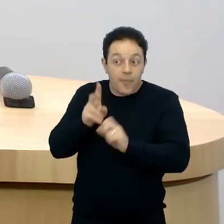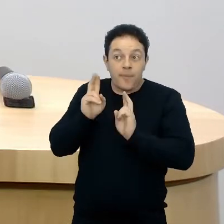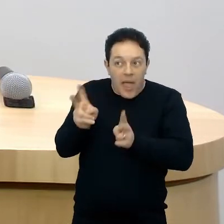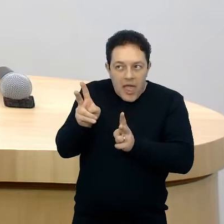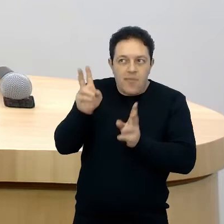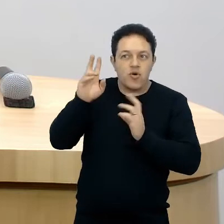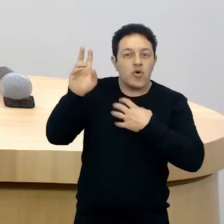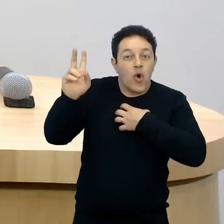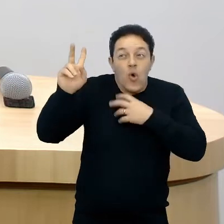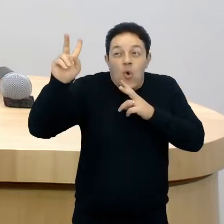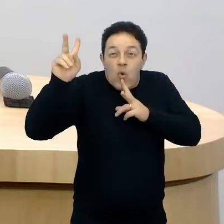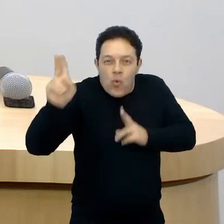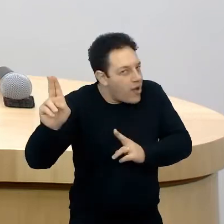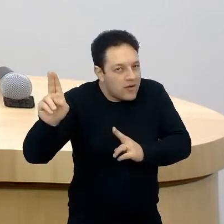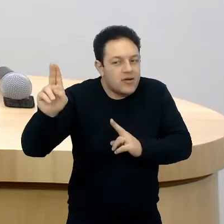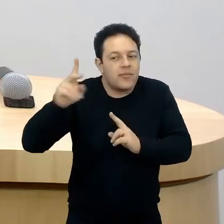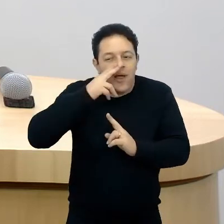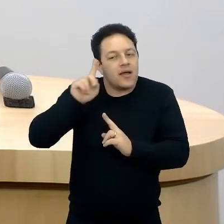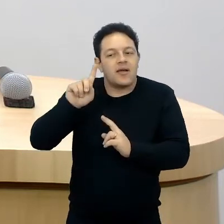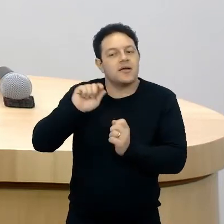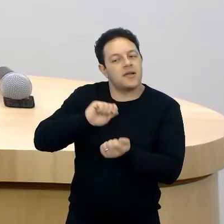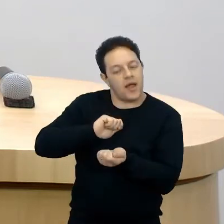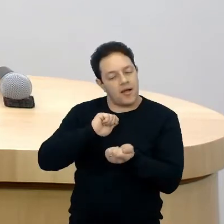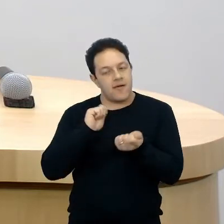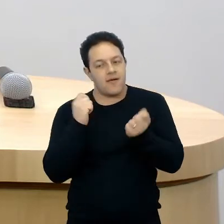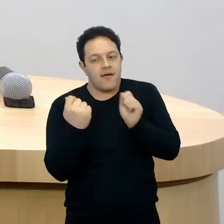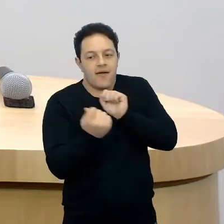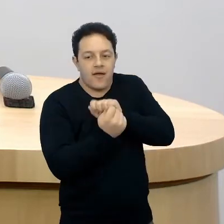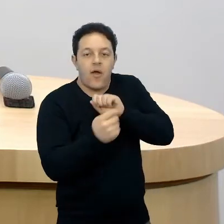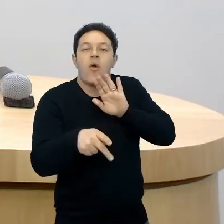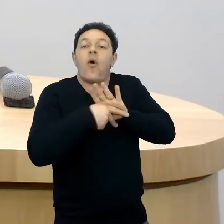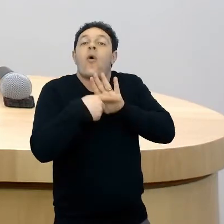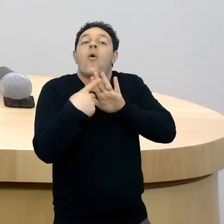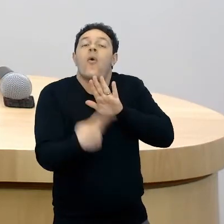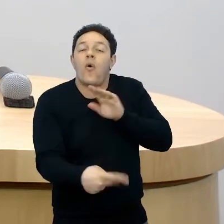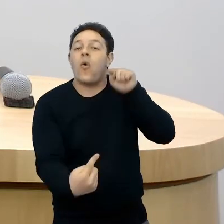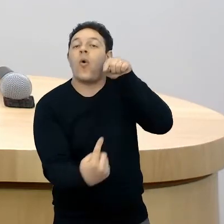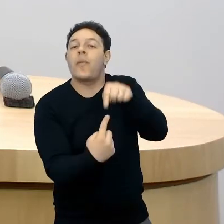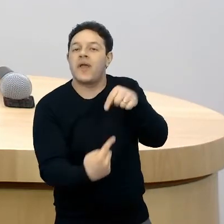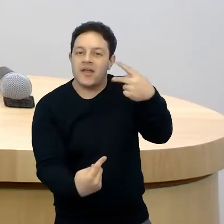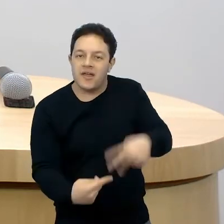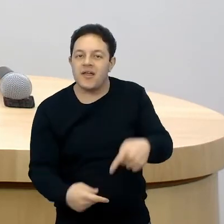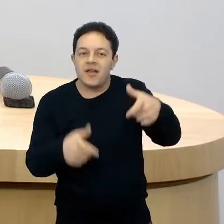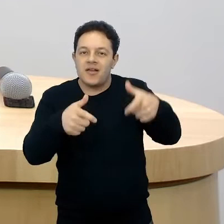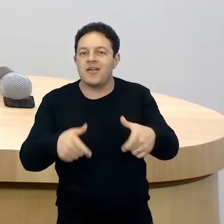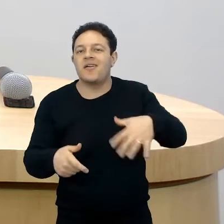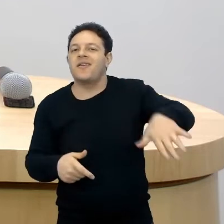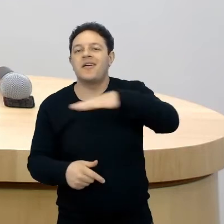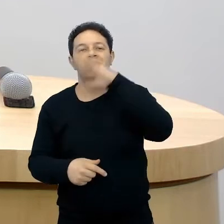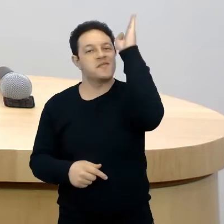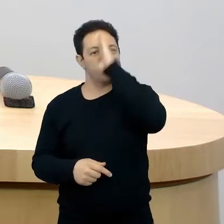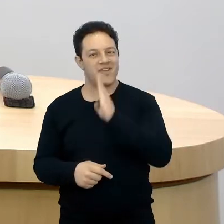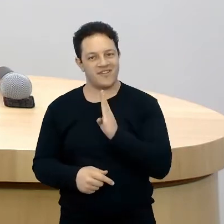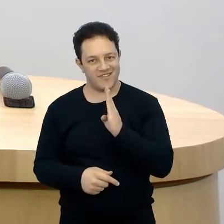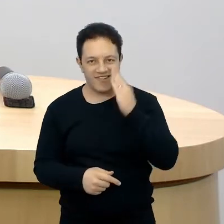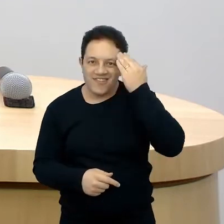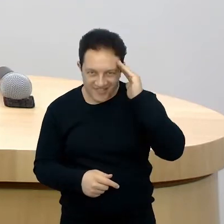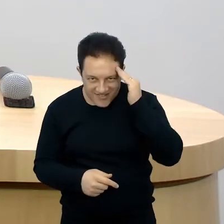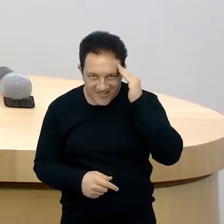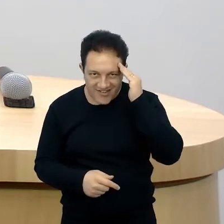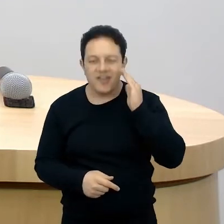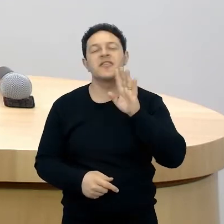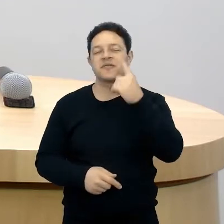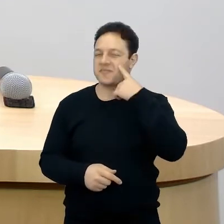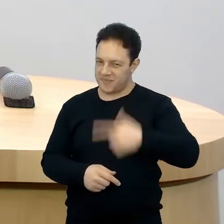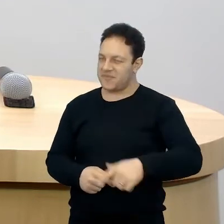linguagem totalmente adaptada à interferência que ele faz aí no panorama nacional.